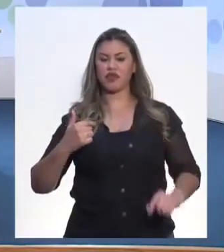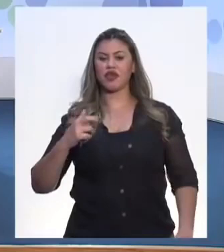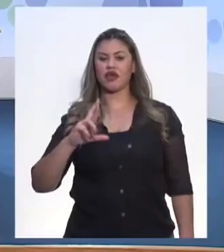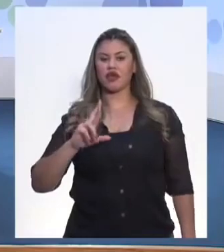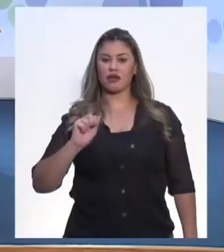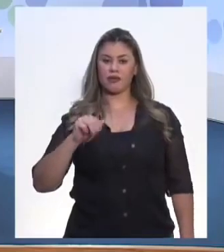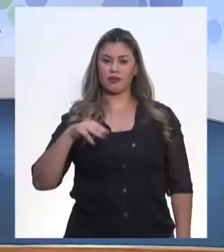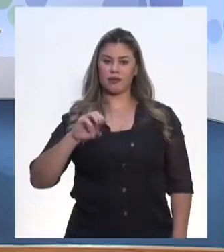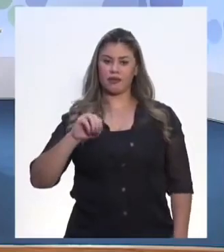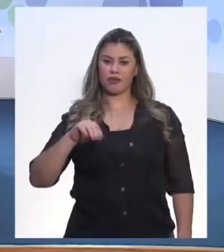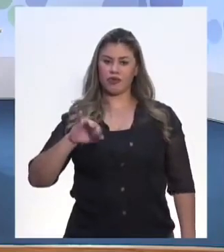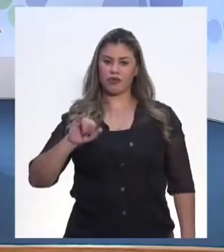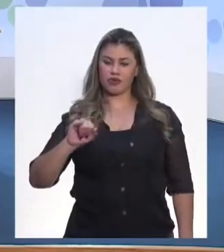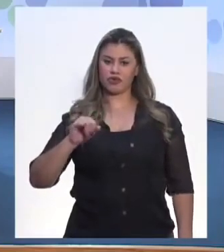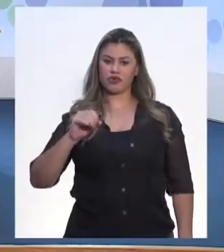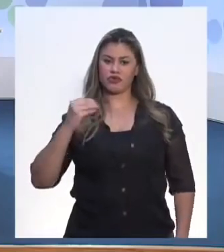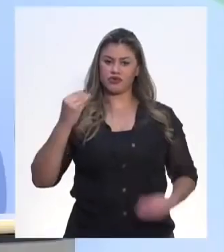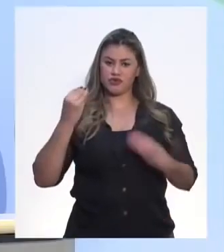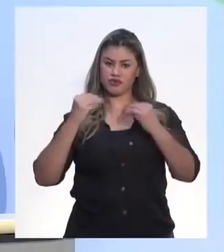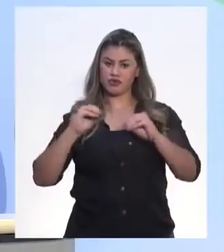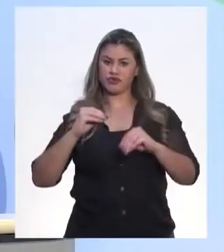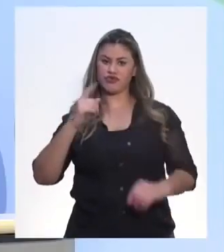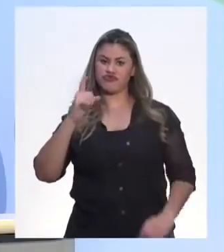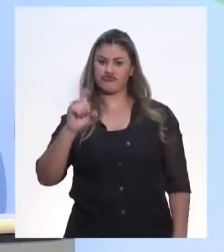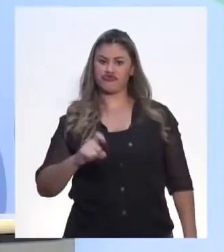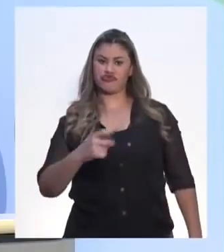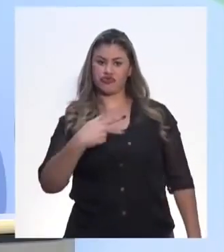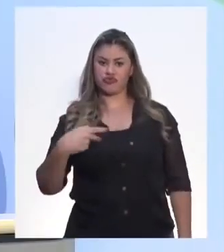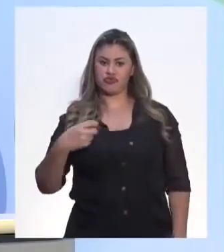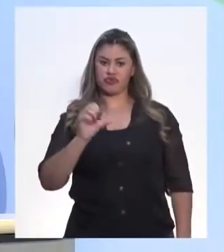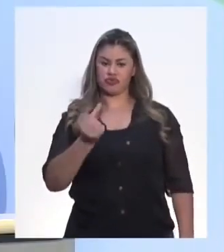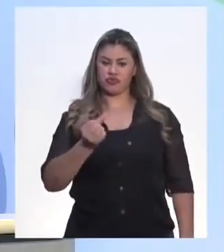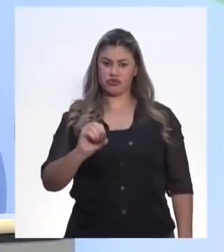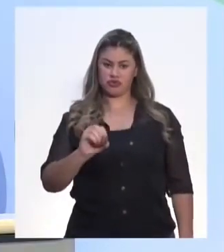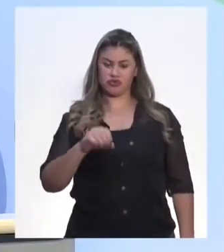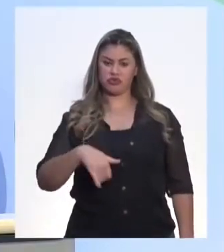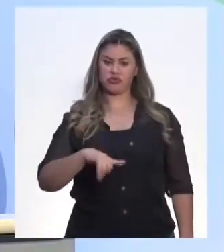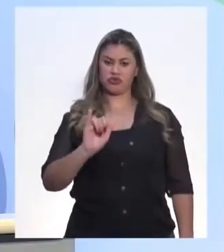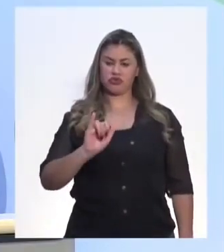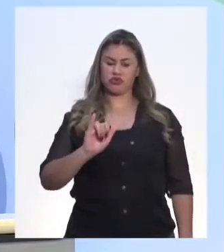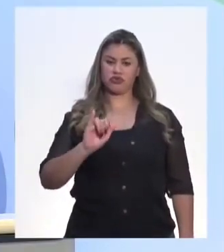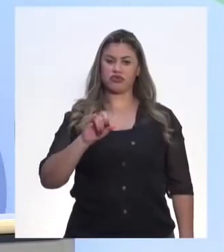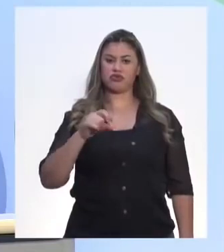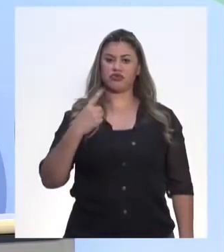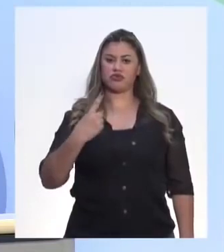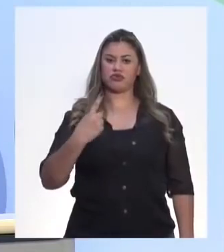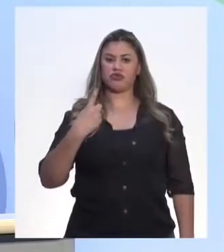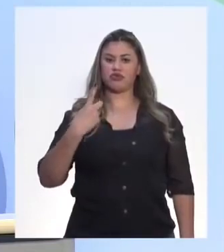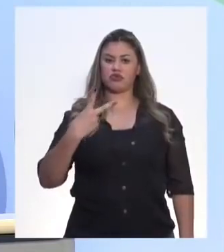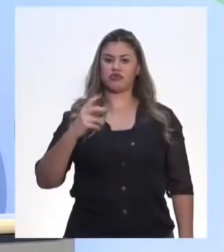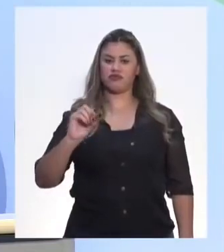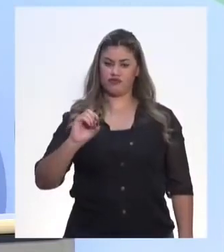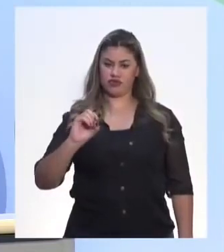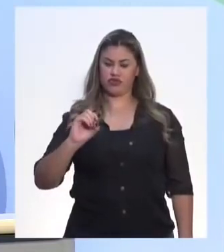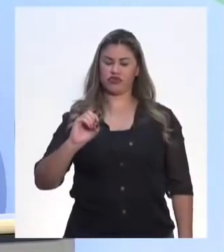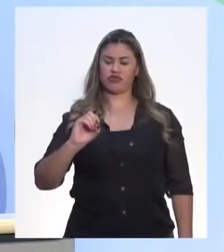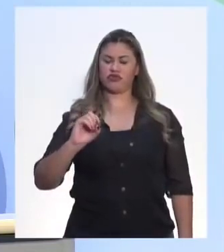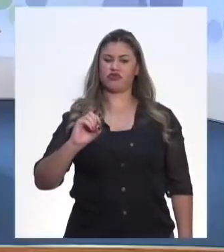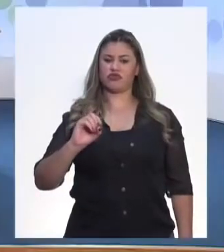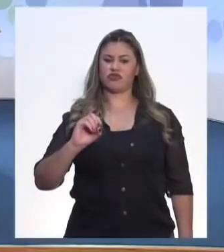colocou o x igual a 60, o y igual a 120. Então,